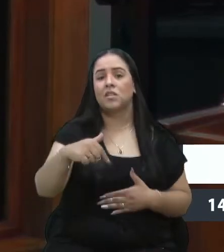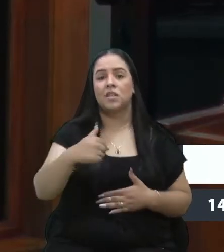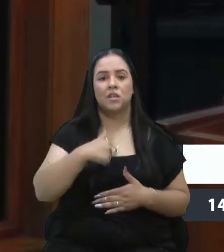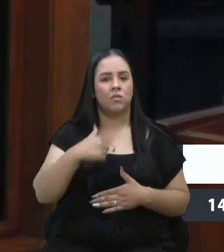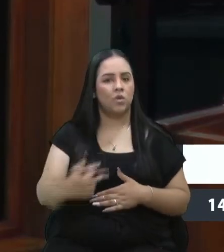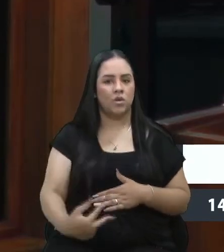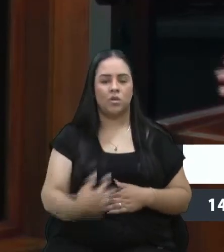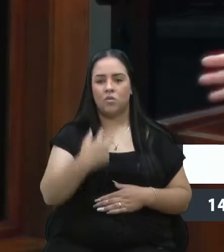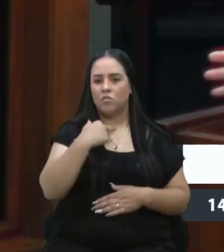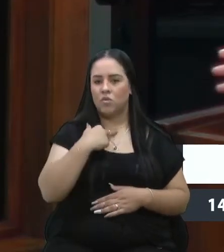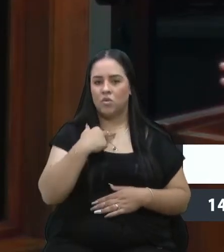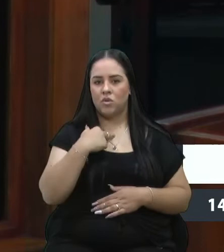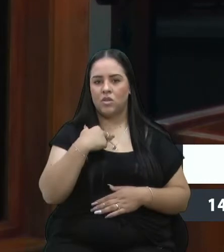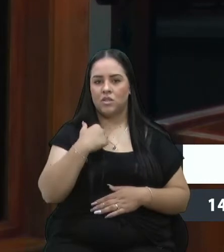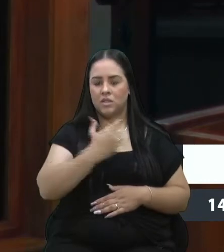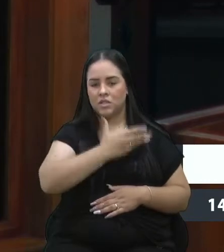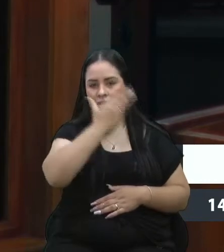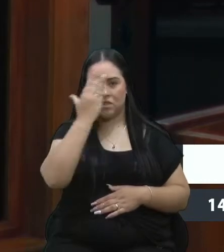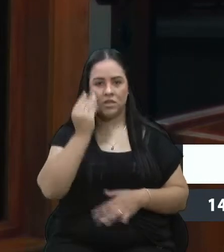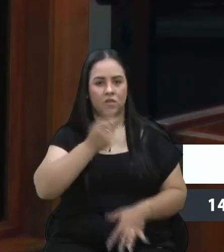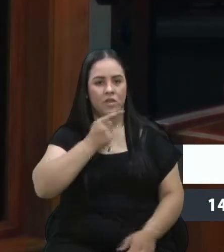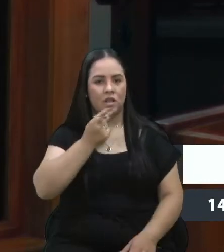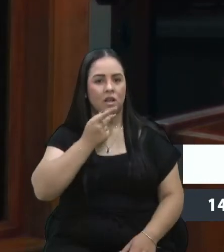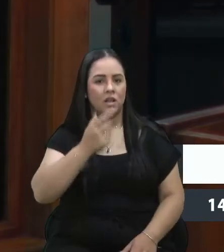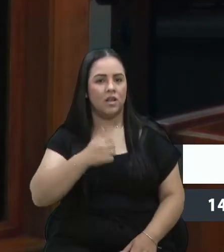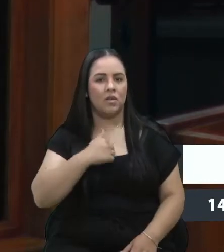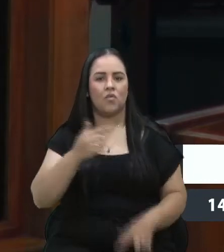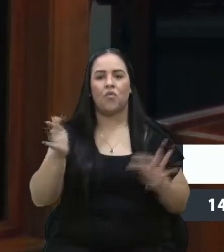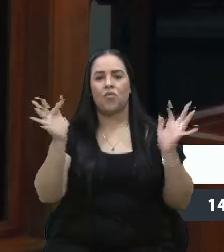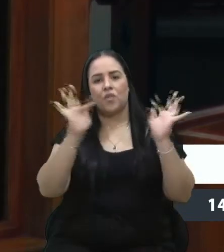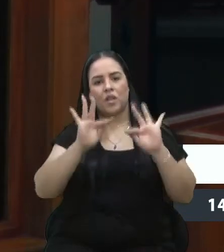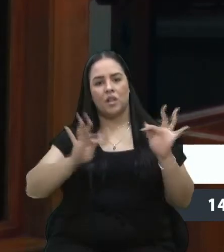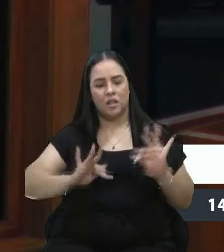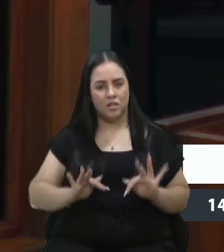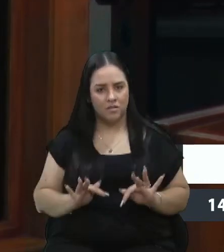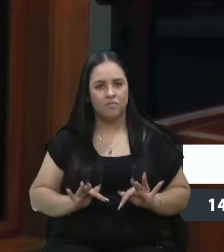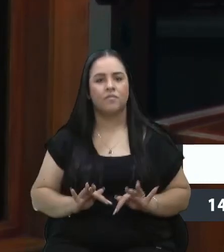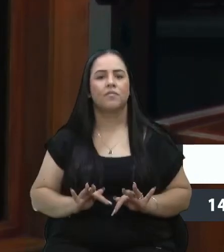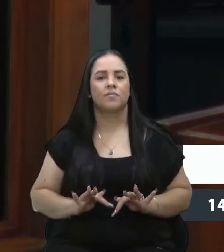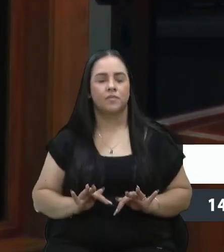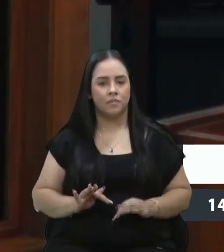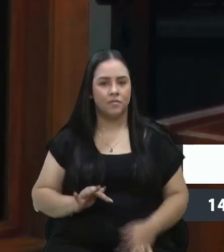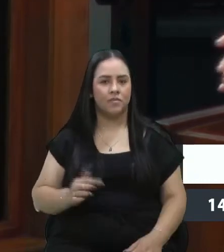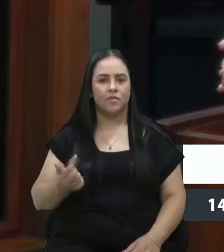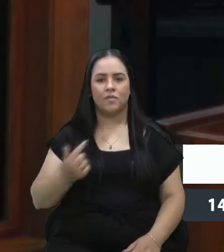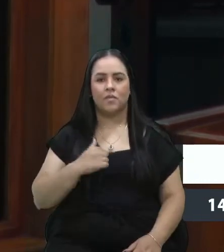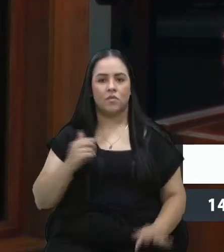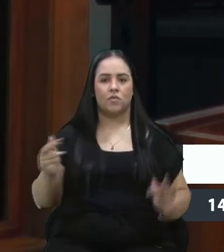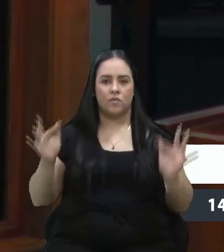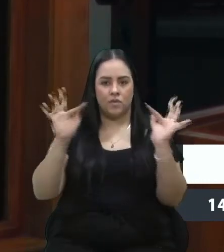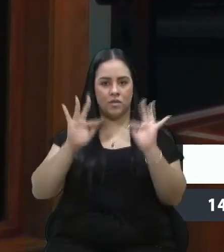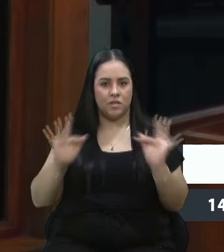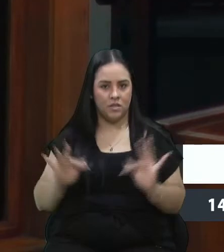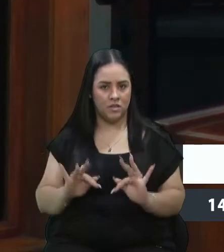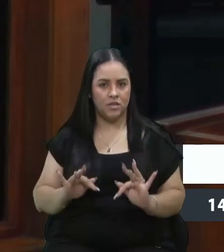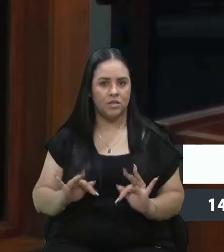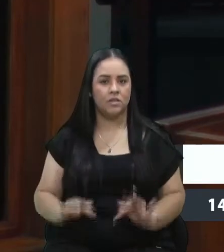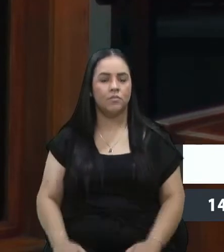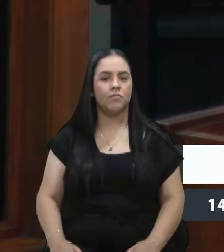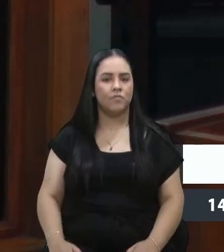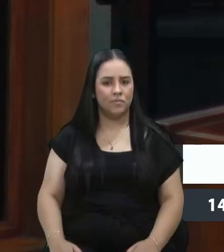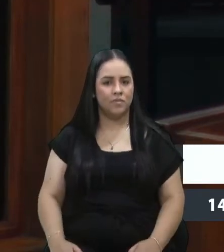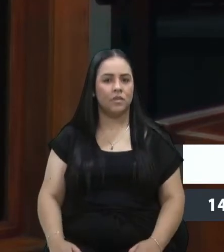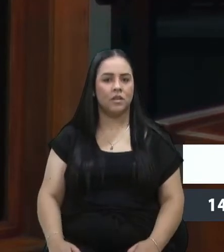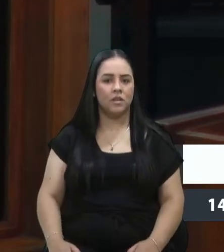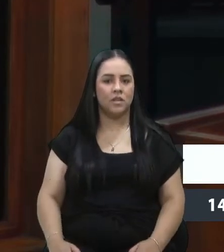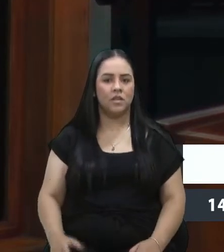o quanto fico feliz por esta Casa Legislativa neste ano, nestas eleições, ter o